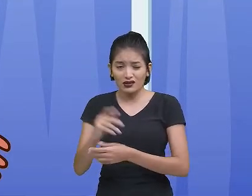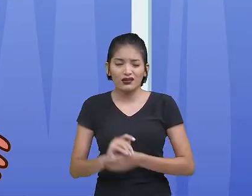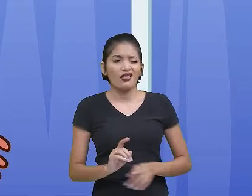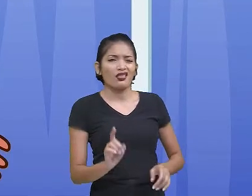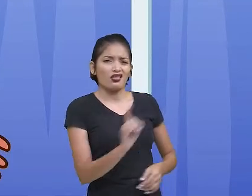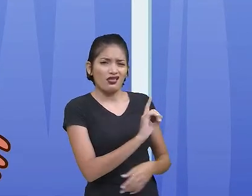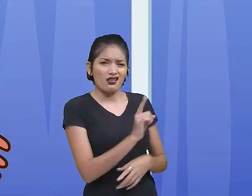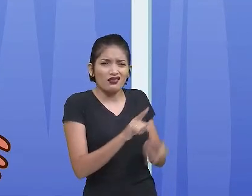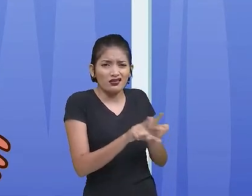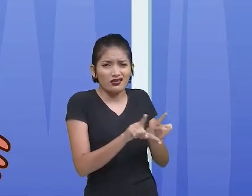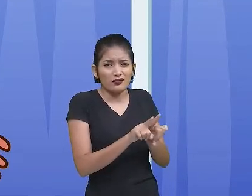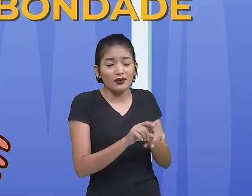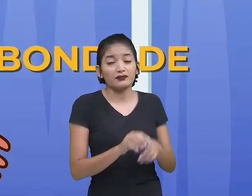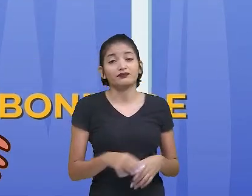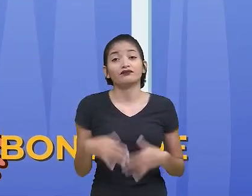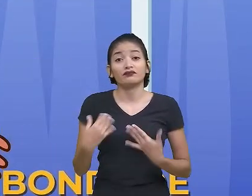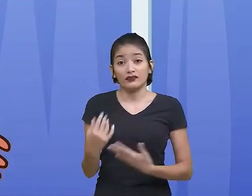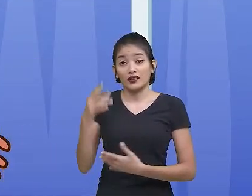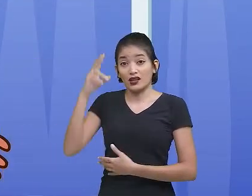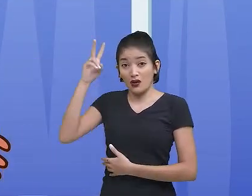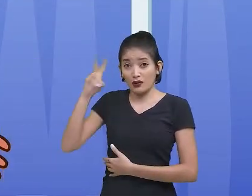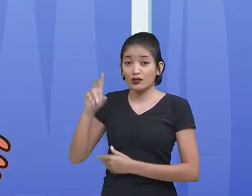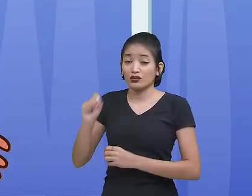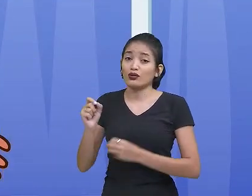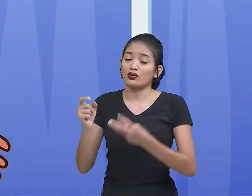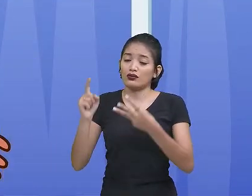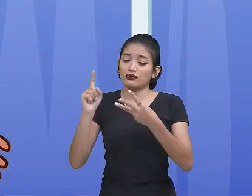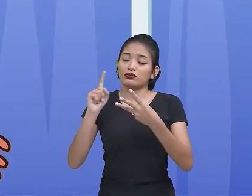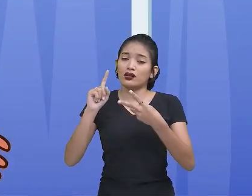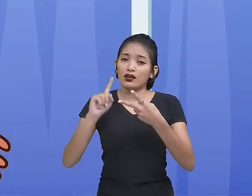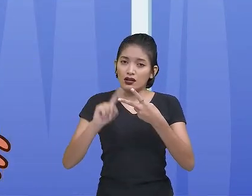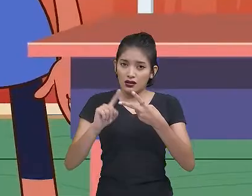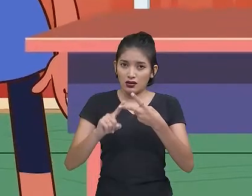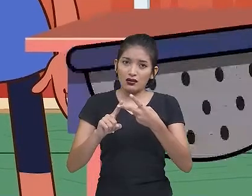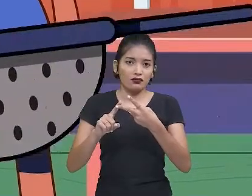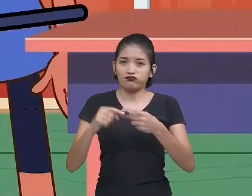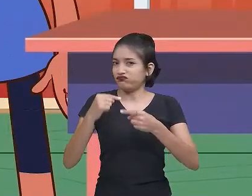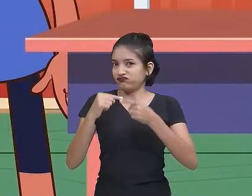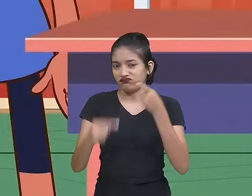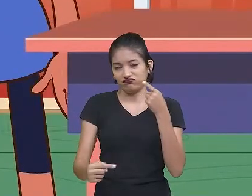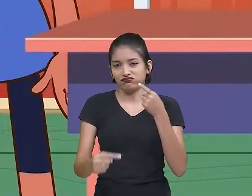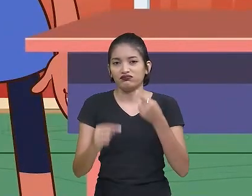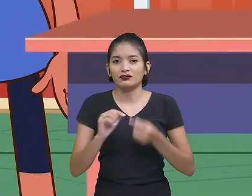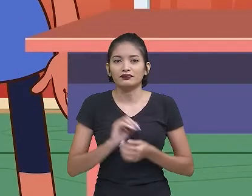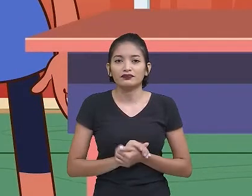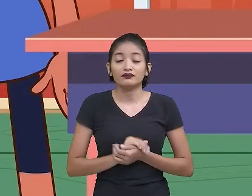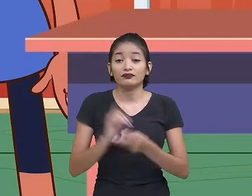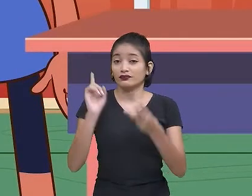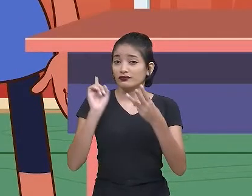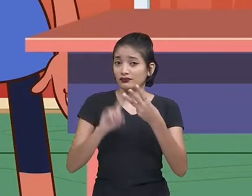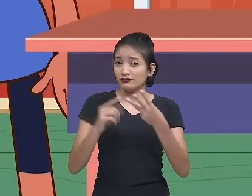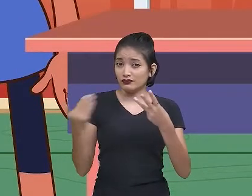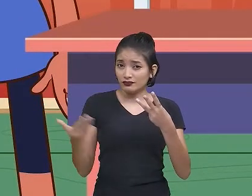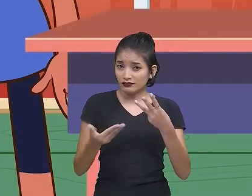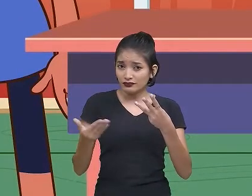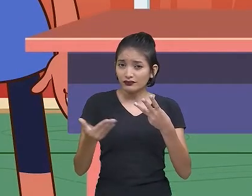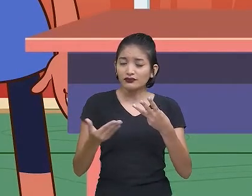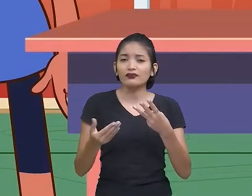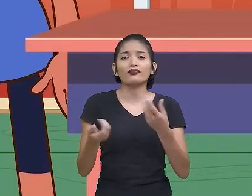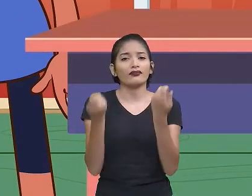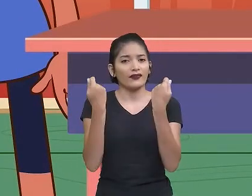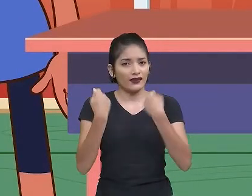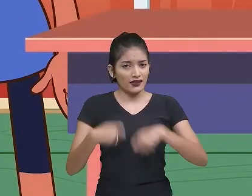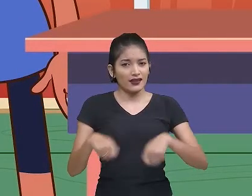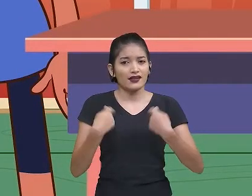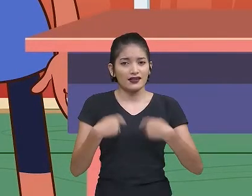não. Então essa história vazou na segunda peneira. Vamos à terceira, que é a da